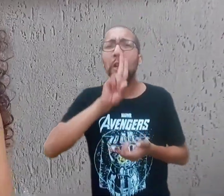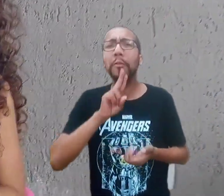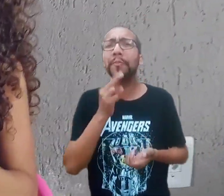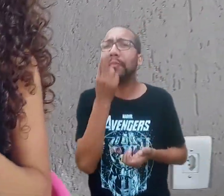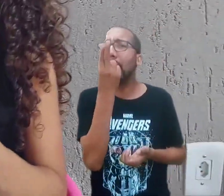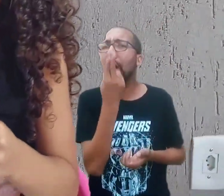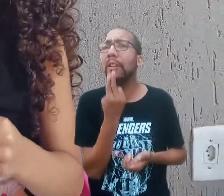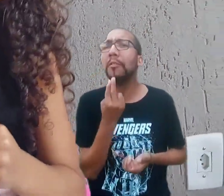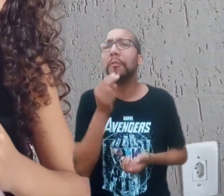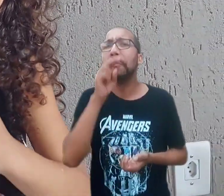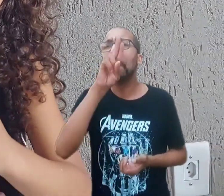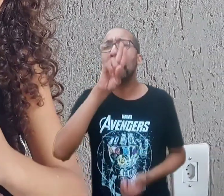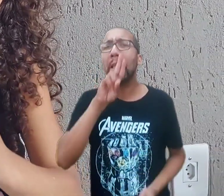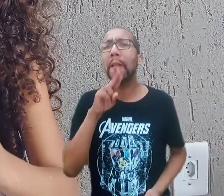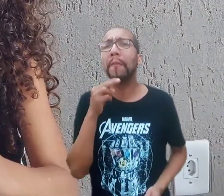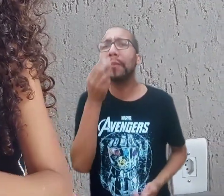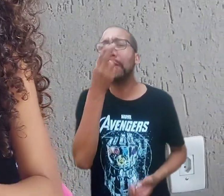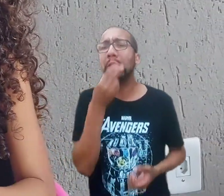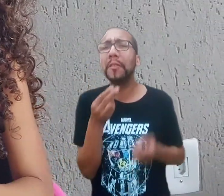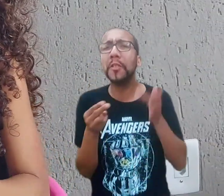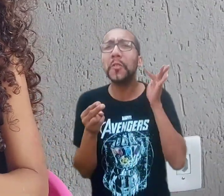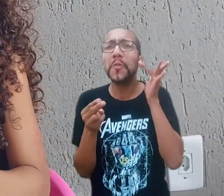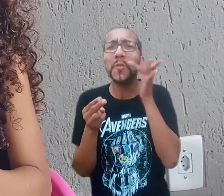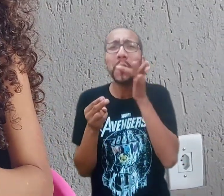Muito bom. Vou chupar agora.